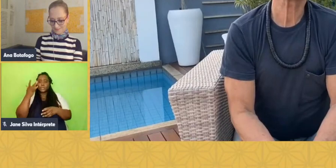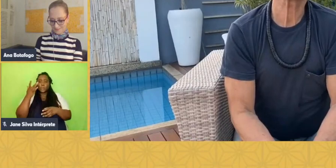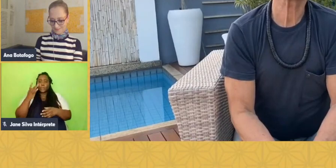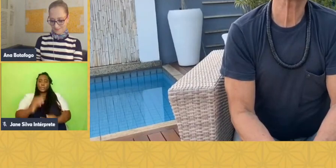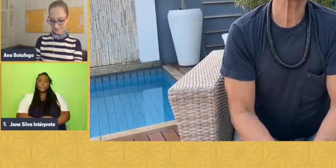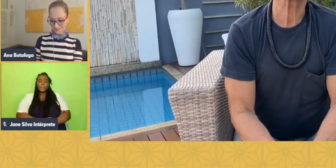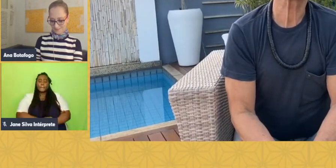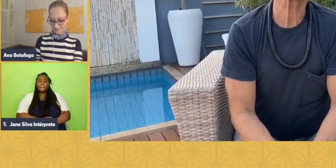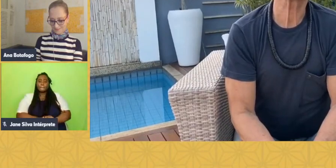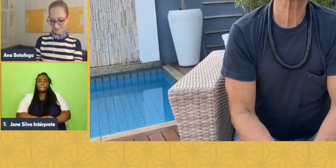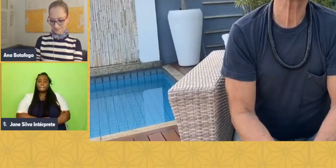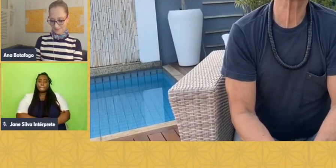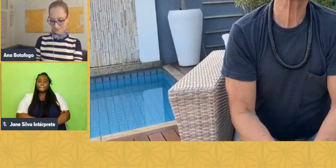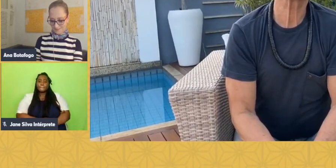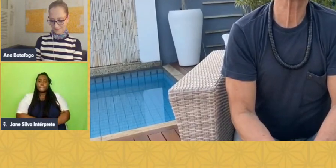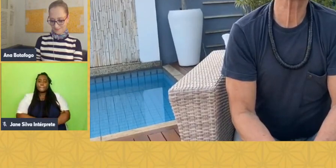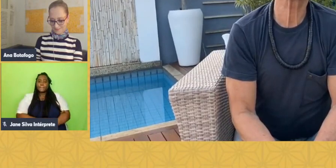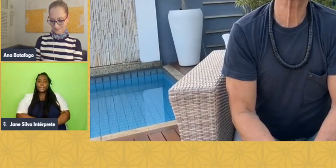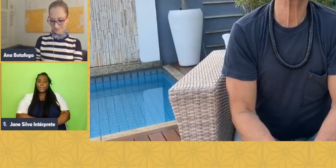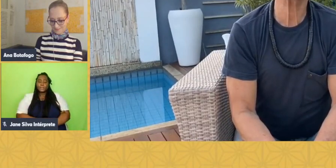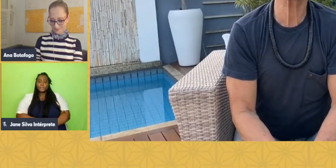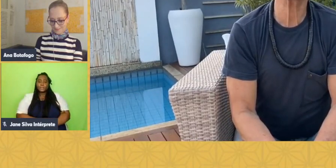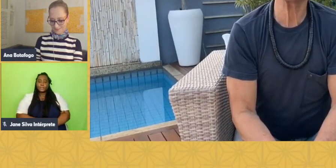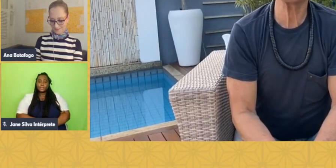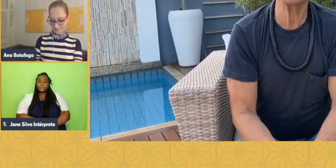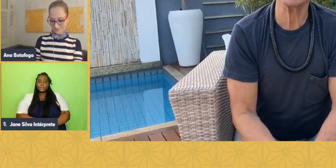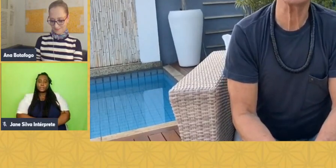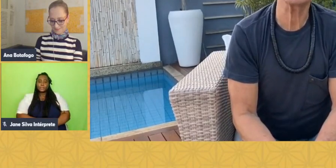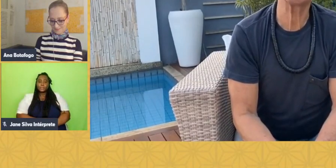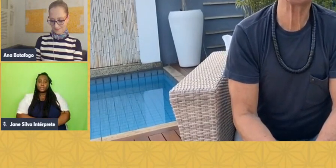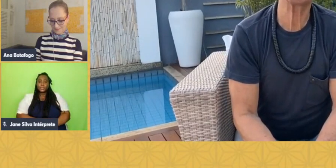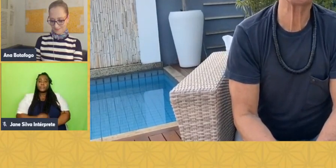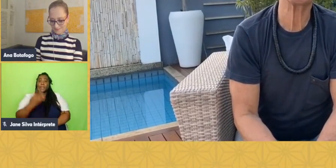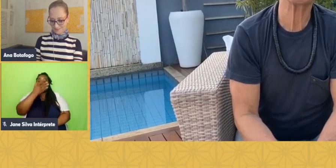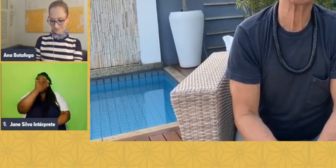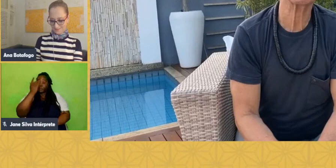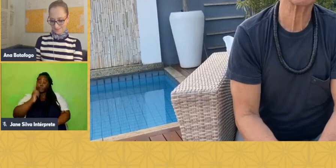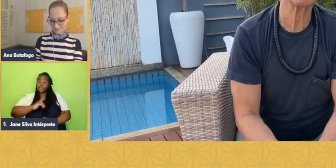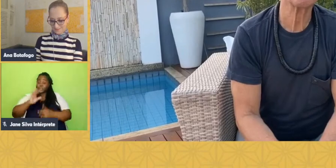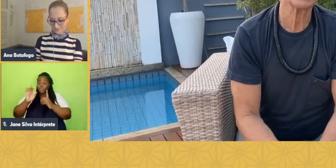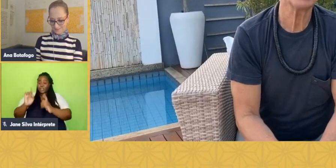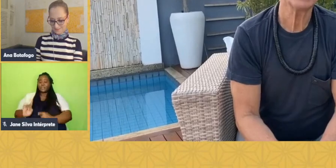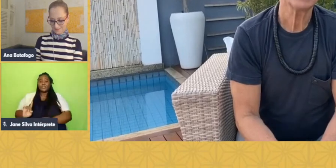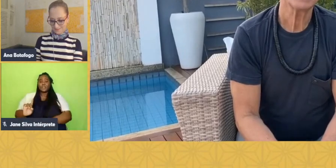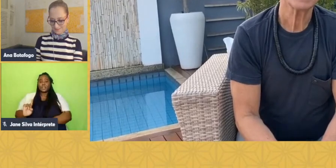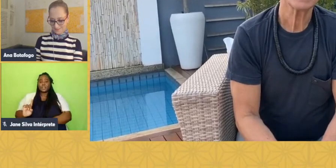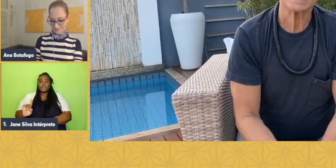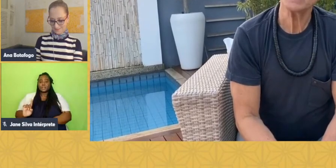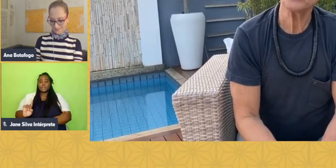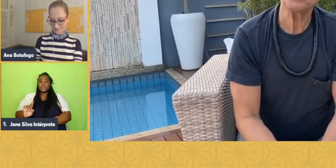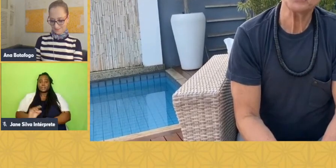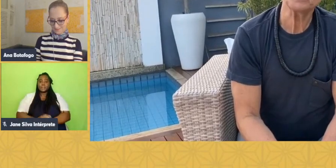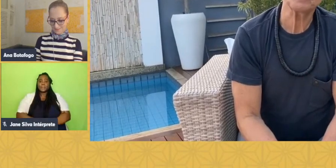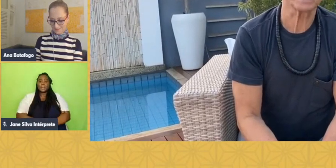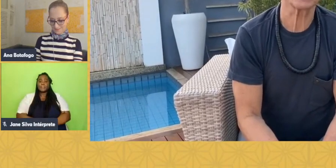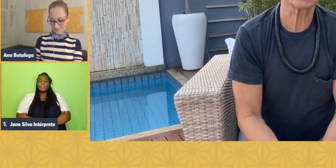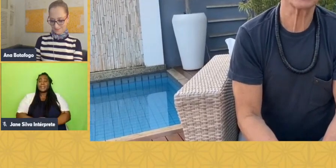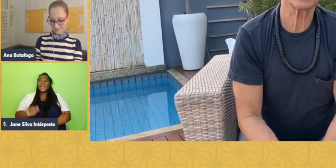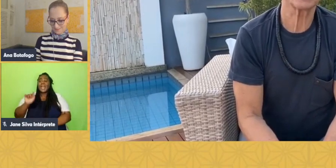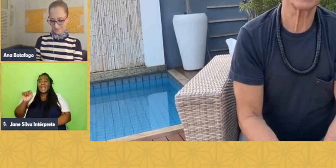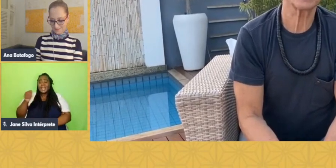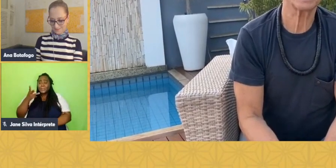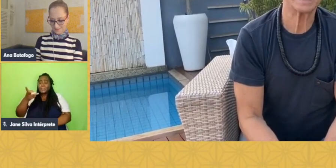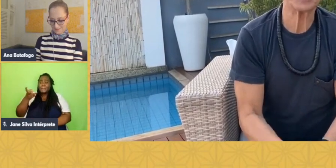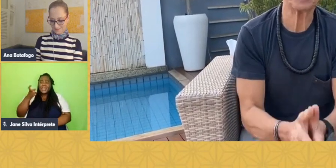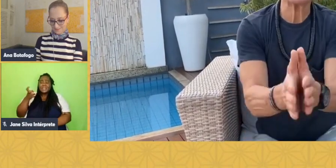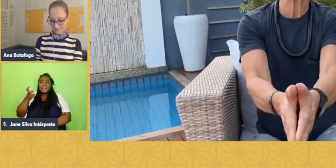quem é é de pessoas com deficiência E aí eu pude